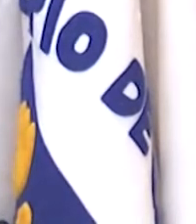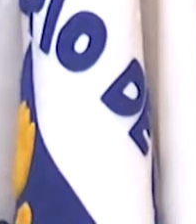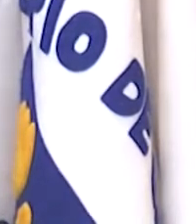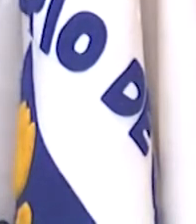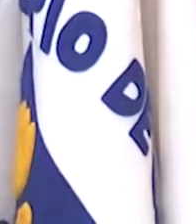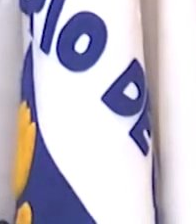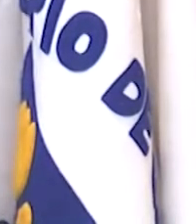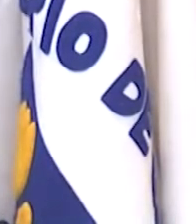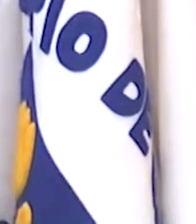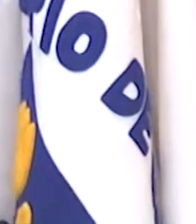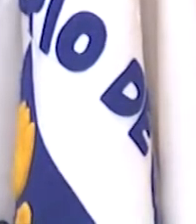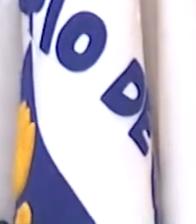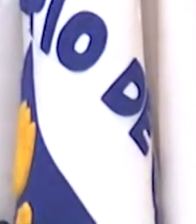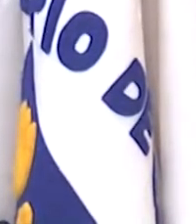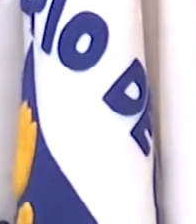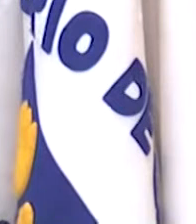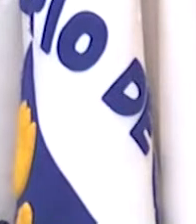nossa caminhada tem um marco.